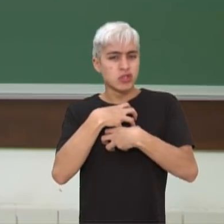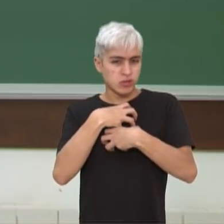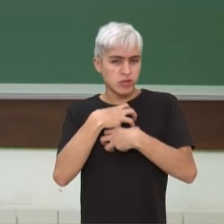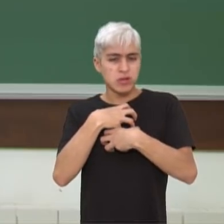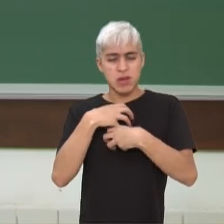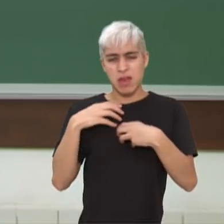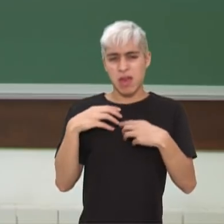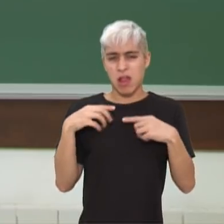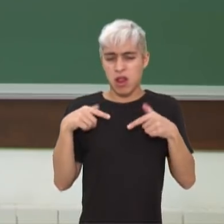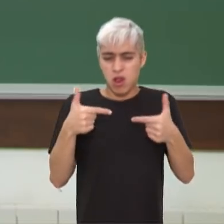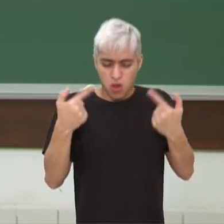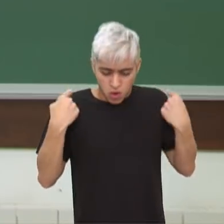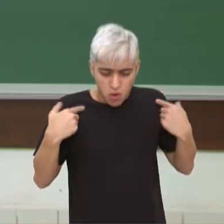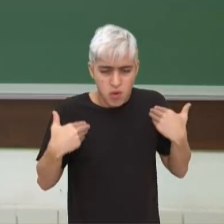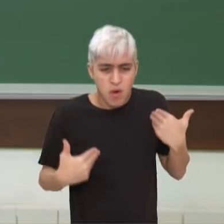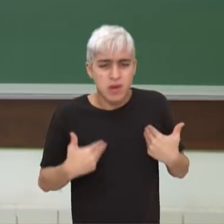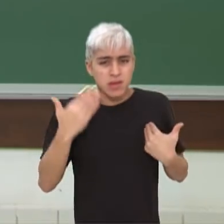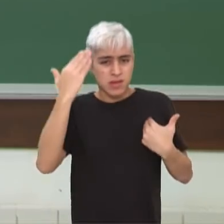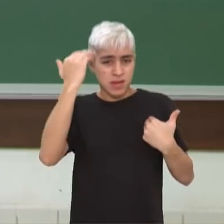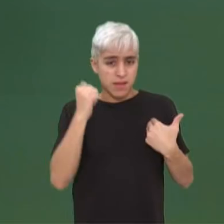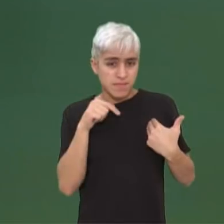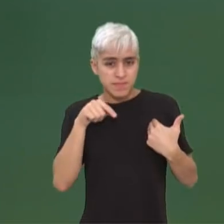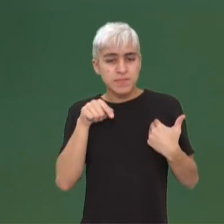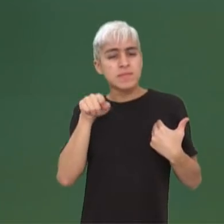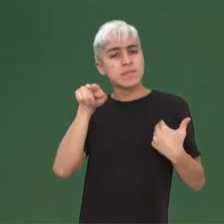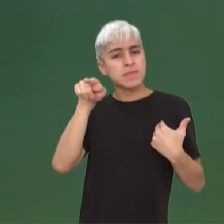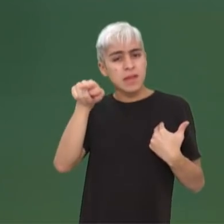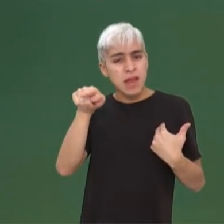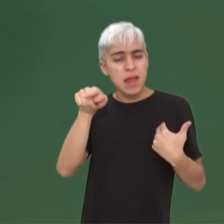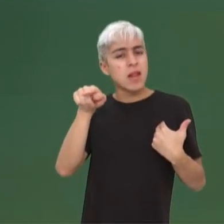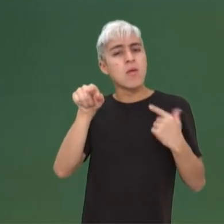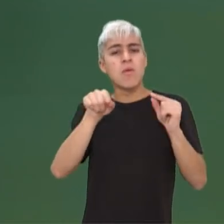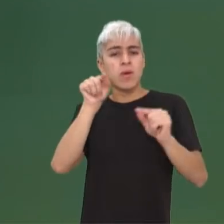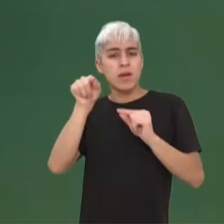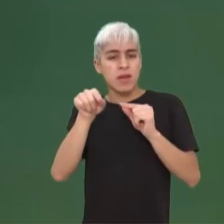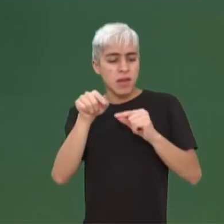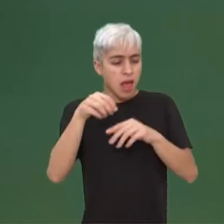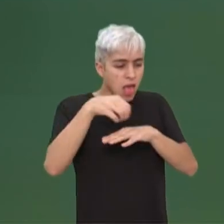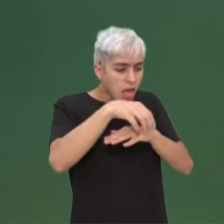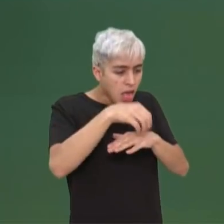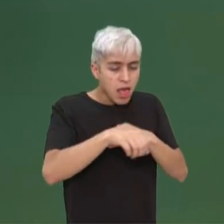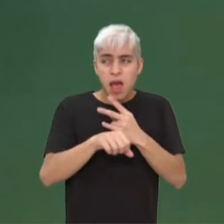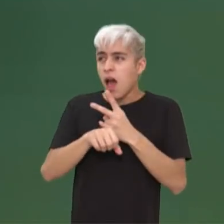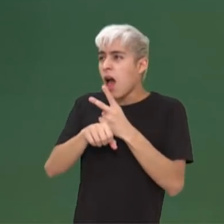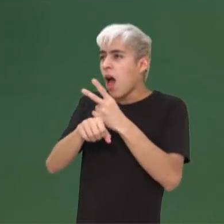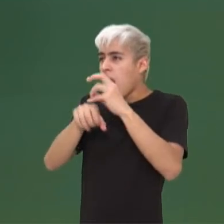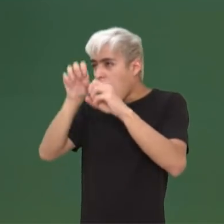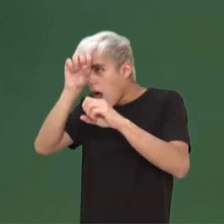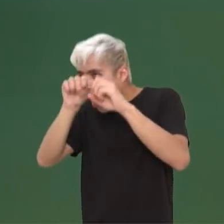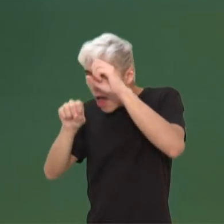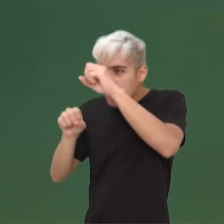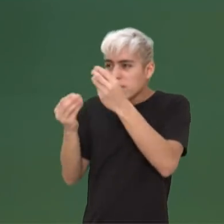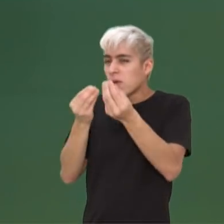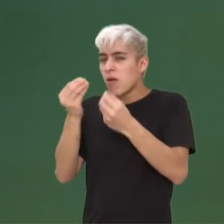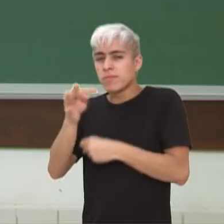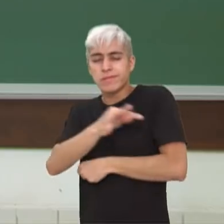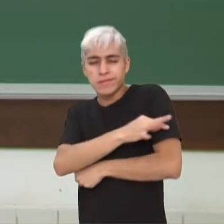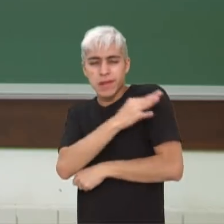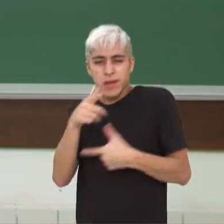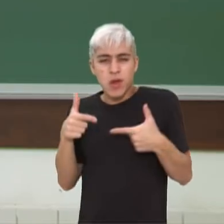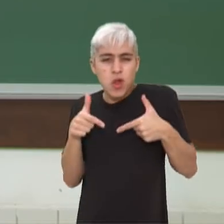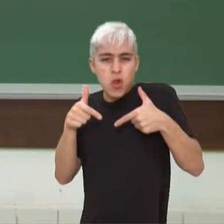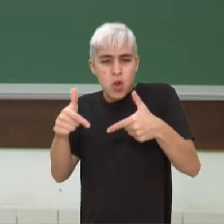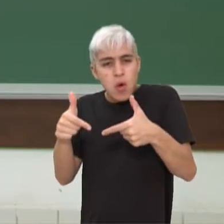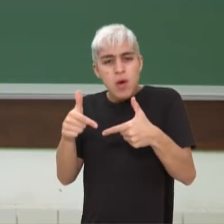tipos de atividade física, ele busca ali por alguns treinamentos a fim de aperfeiçoar algumas técnicas de lutas e aprender